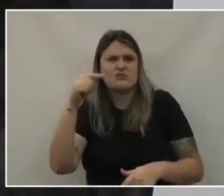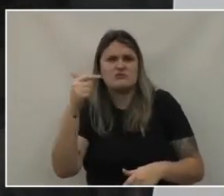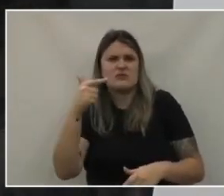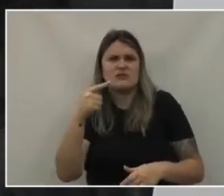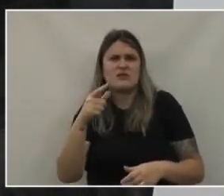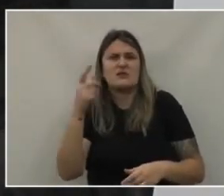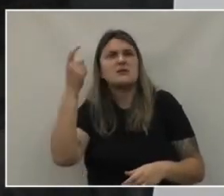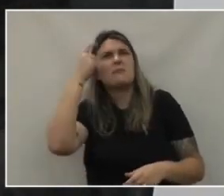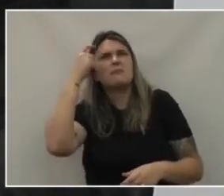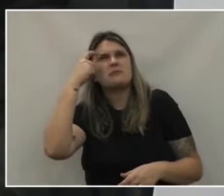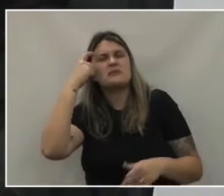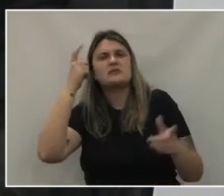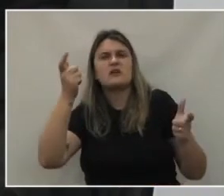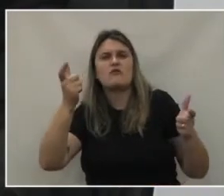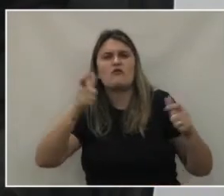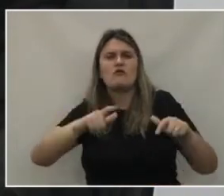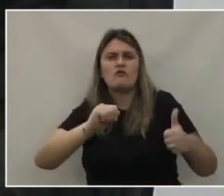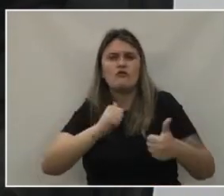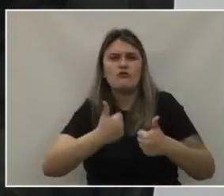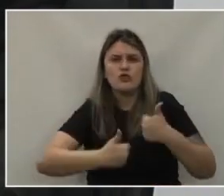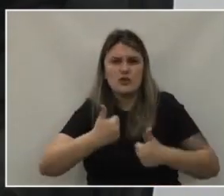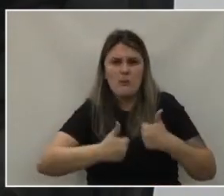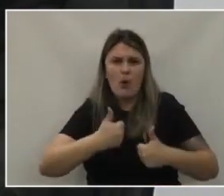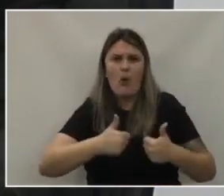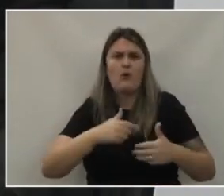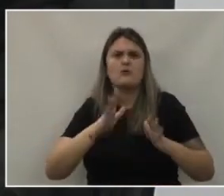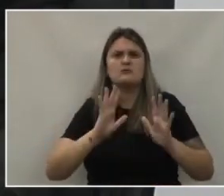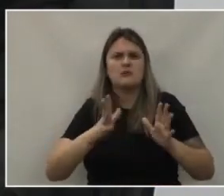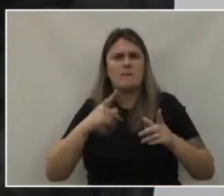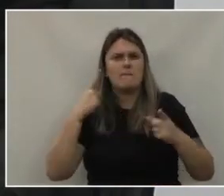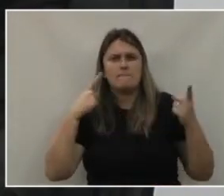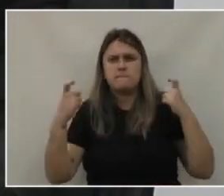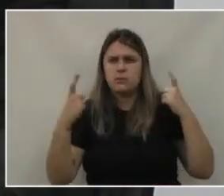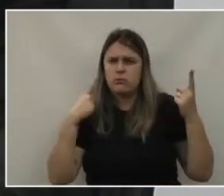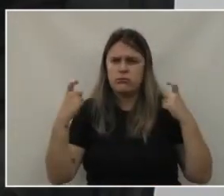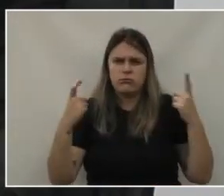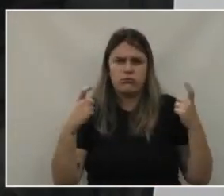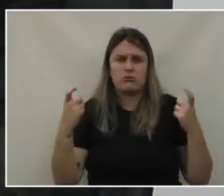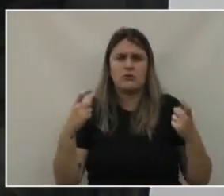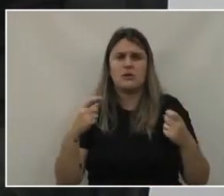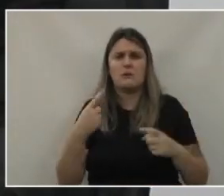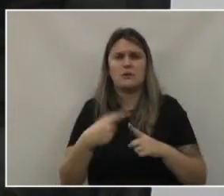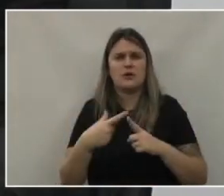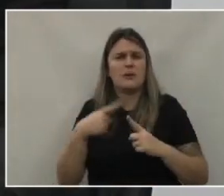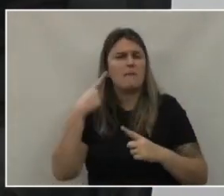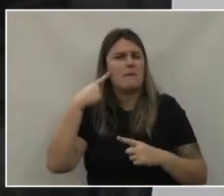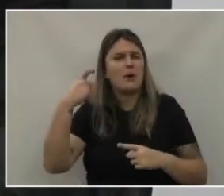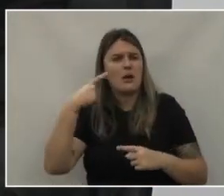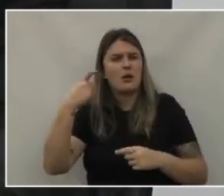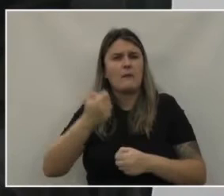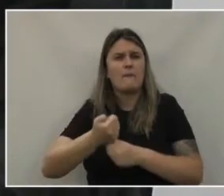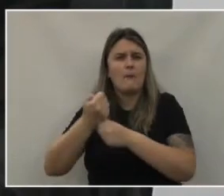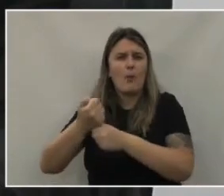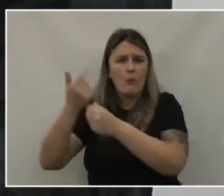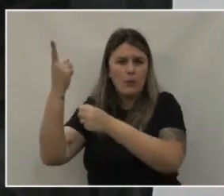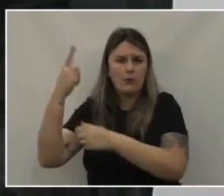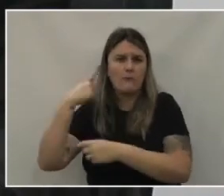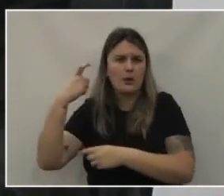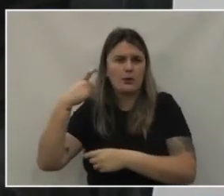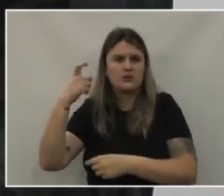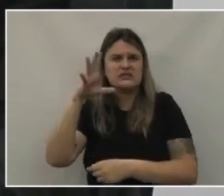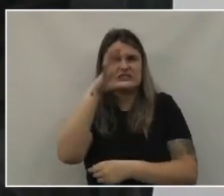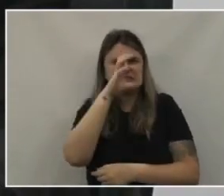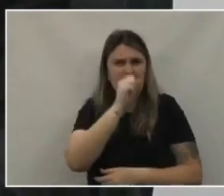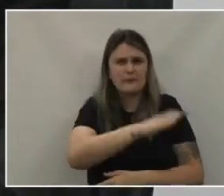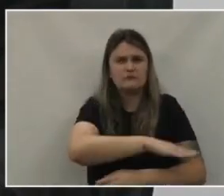no futebol, né, fazendo tanto barulho. Foi a quantidade de fogos, foi praticamente